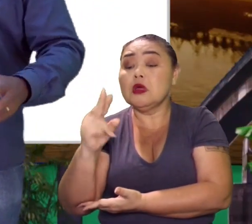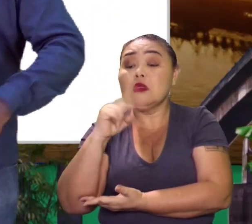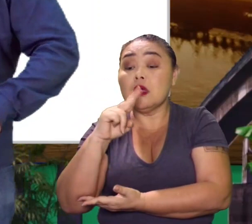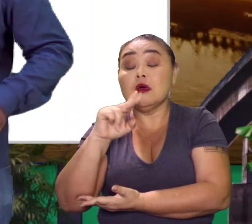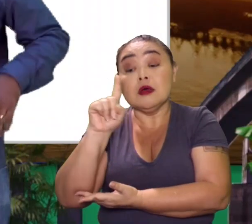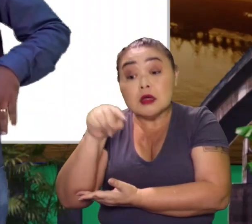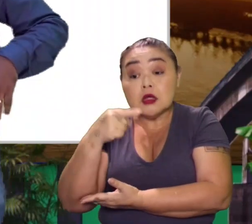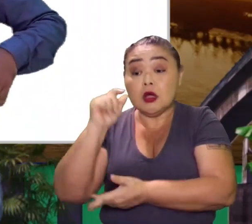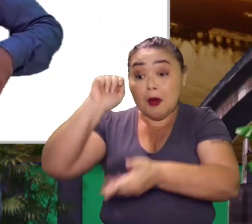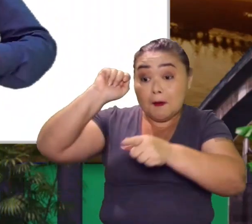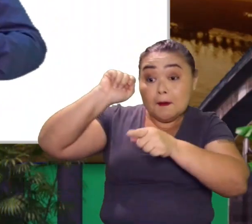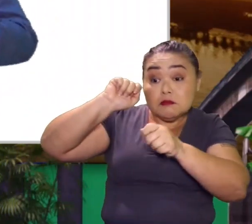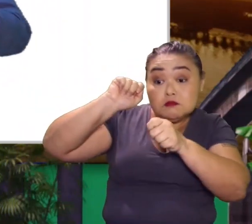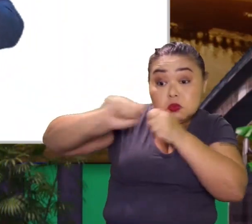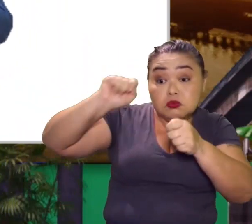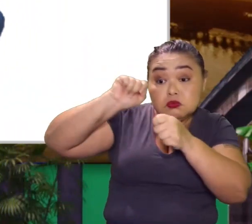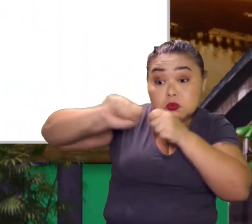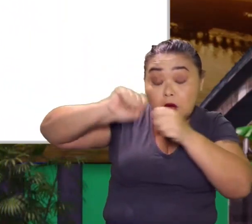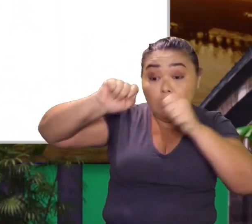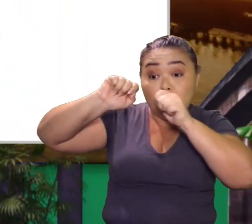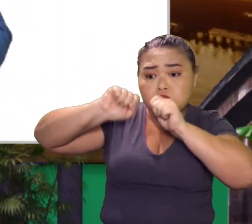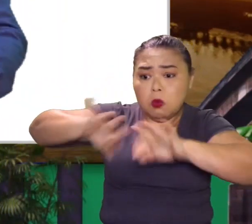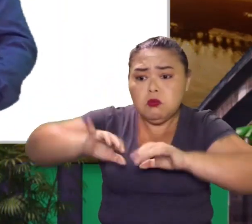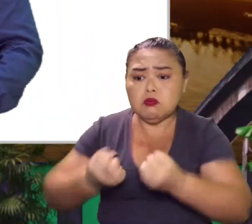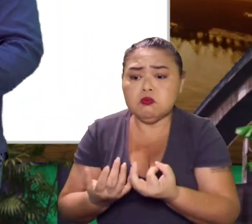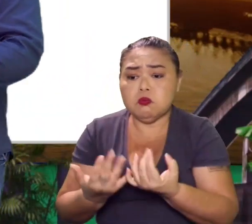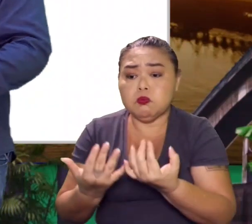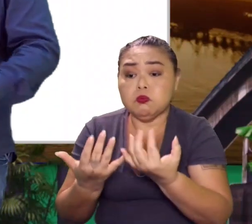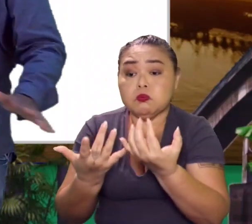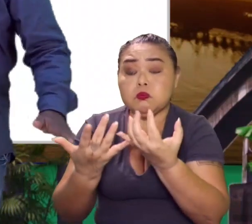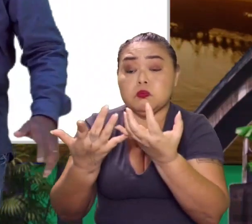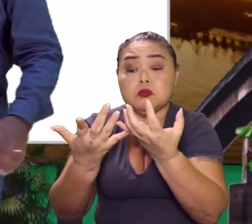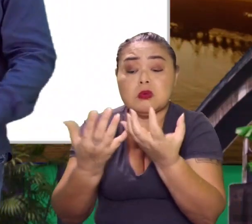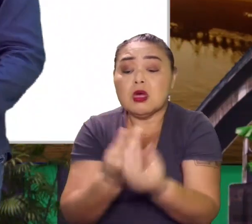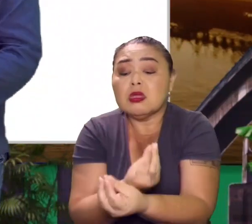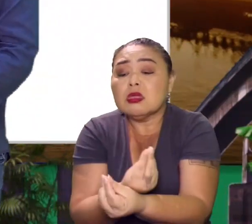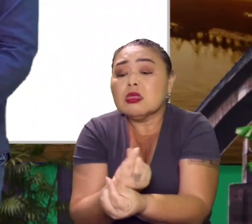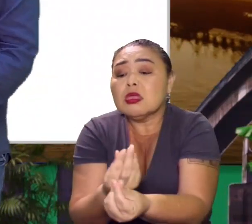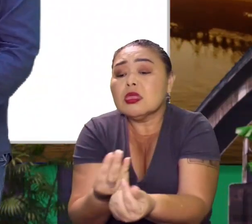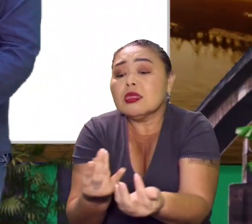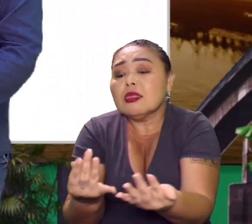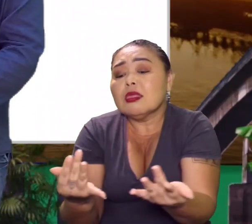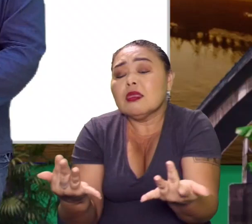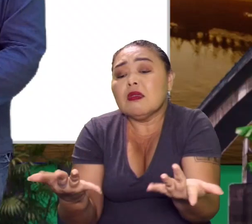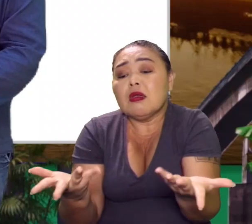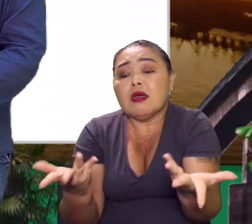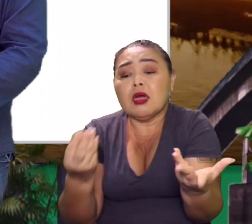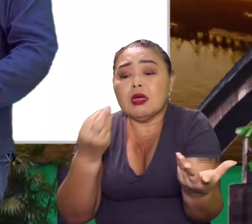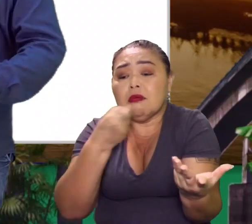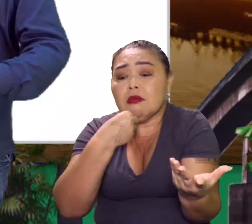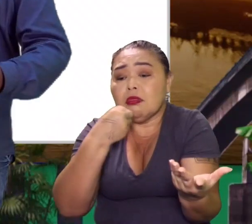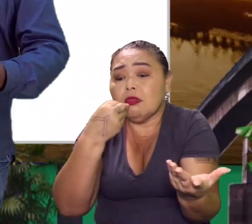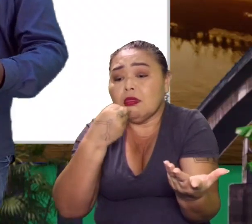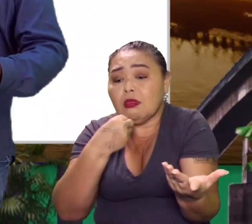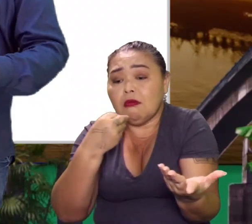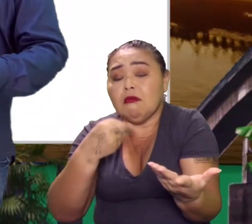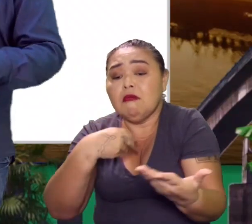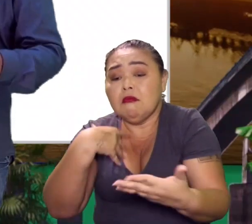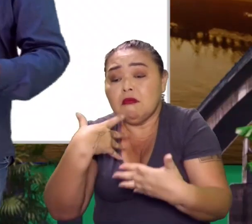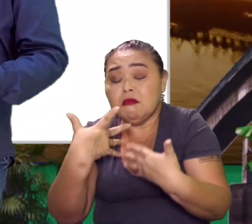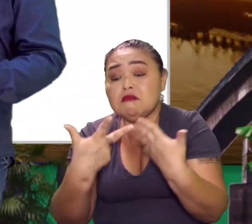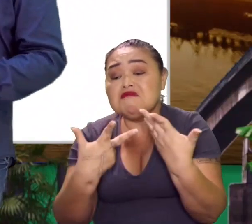nutrientes. E aí quando você já coloca o fogo, aí o solo perde a sua, vamos dizer assim, a